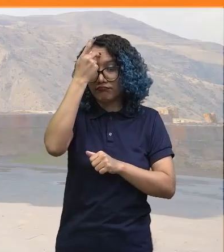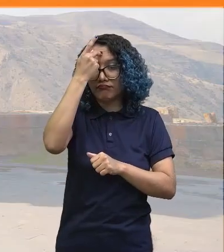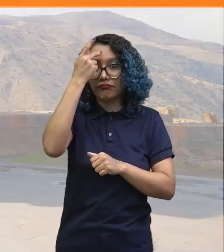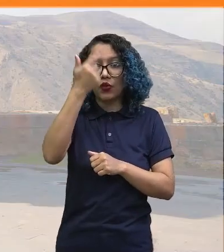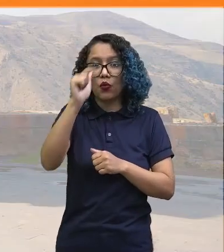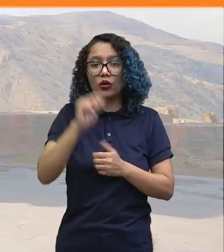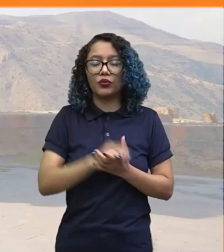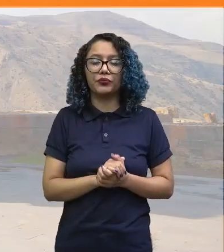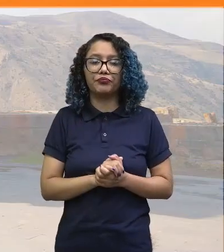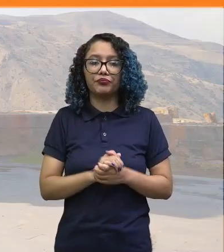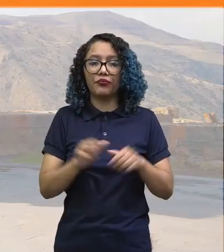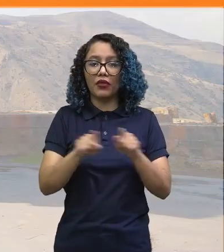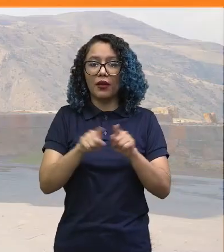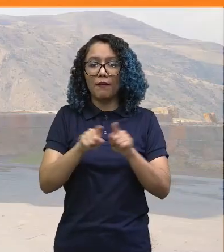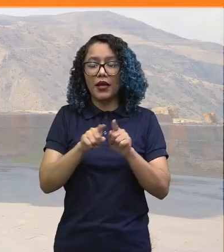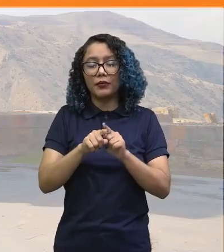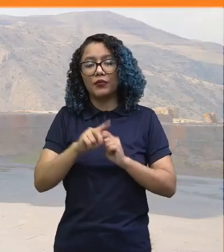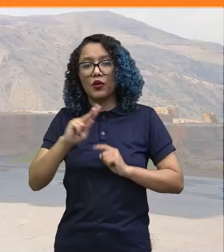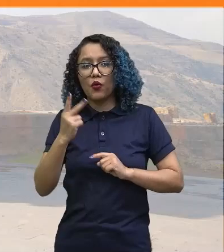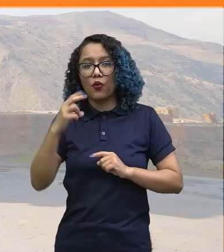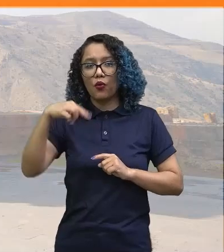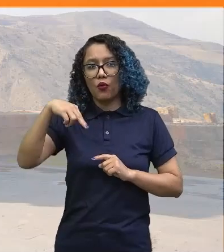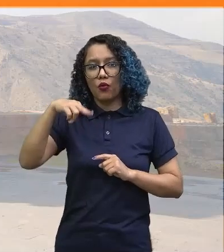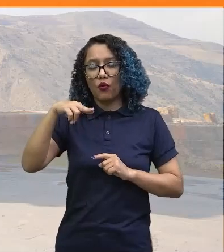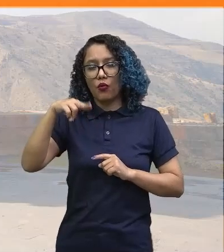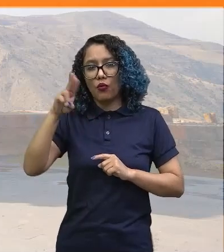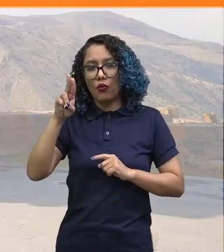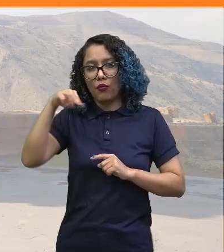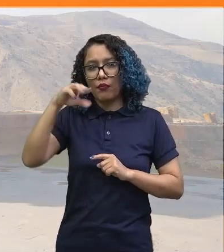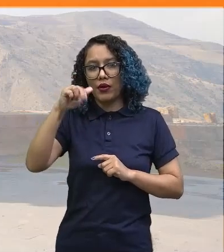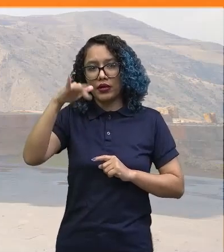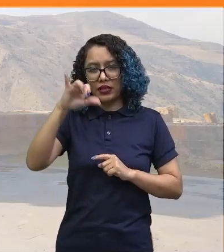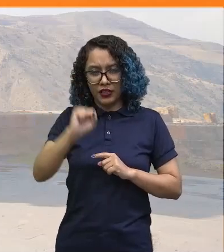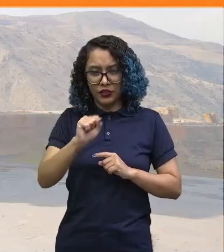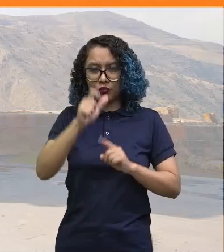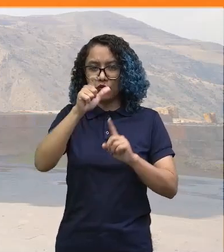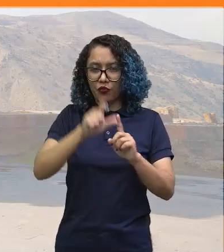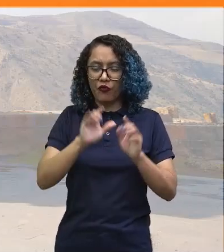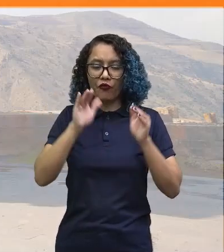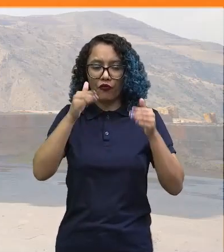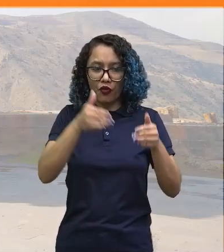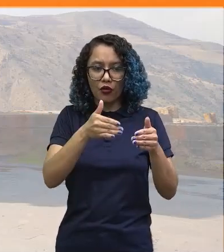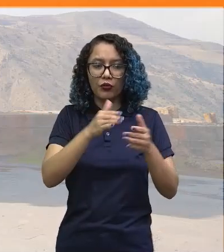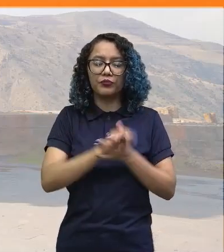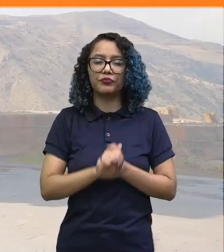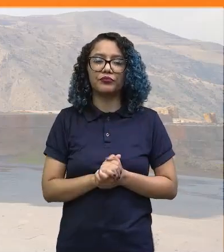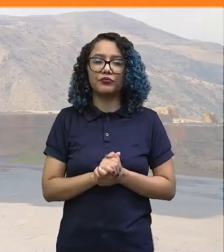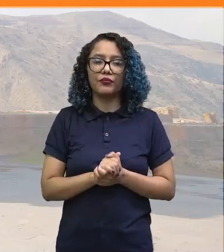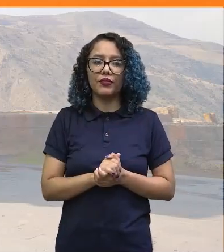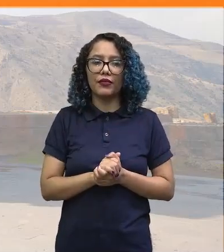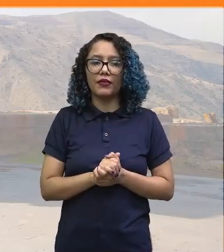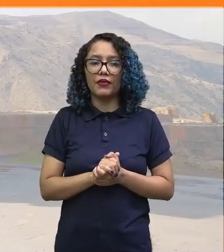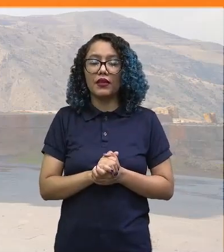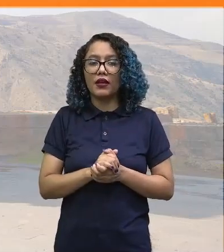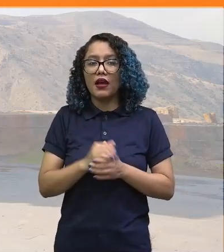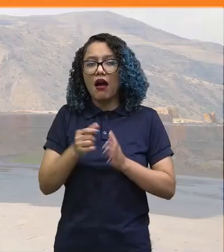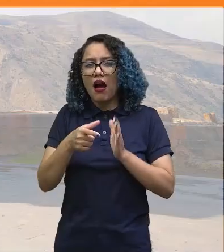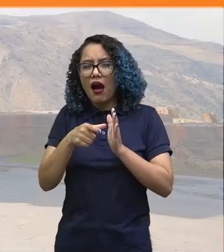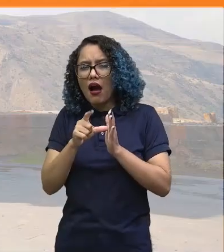né? Durante o período medieval, o homem, em sua individualidade, ele foi deixado de lado. E as